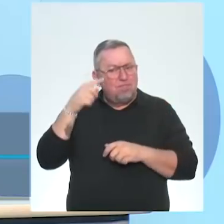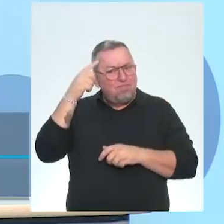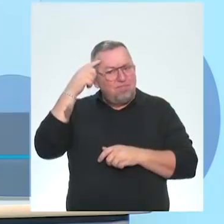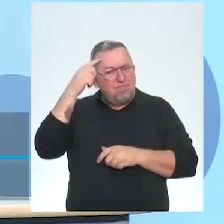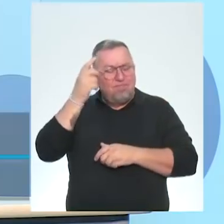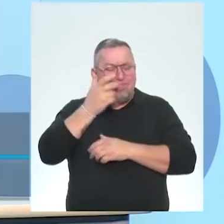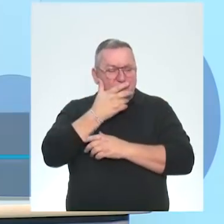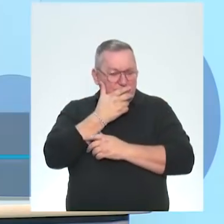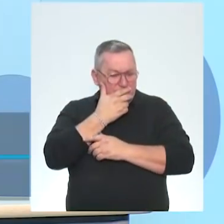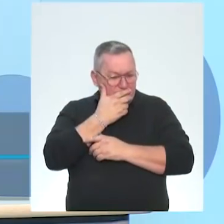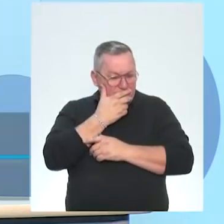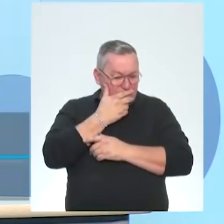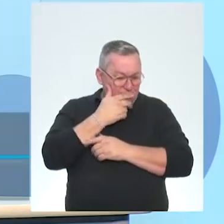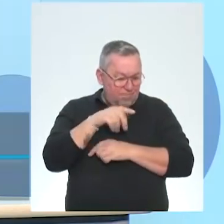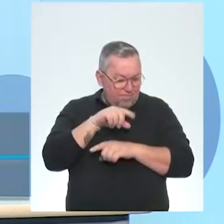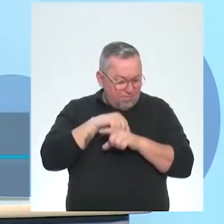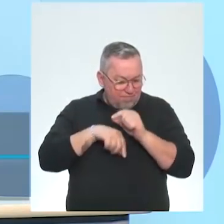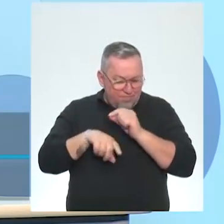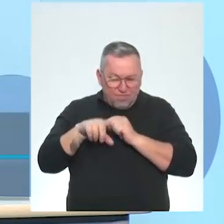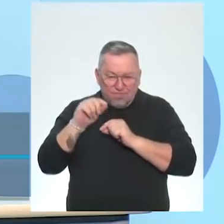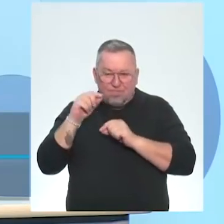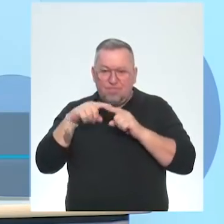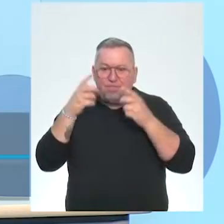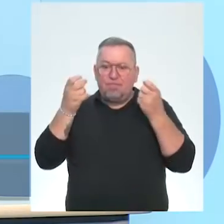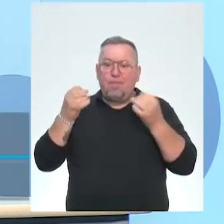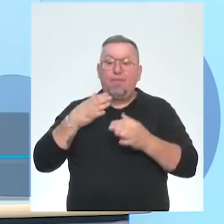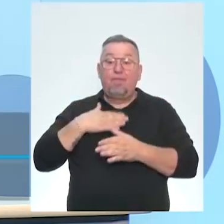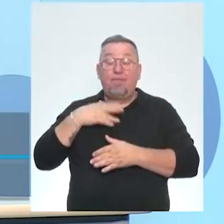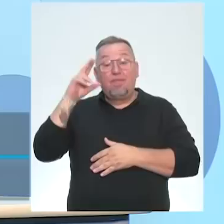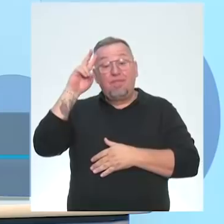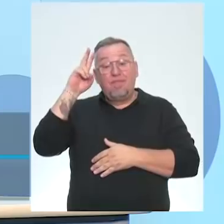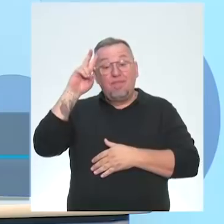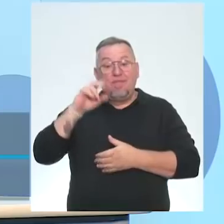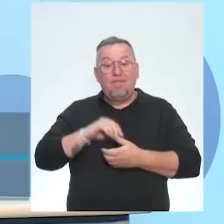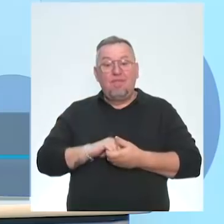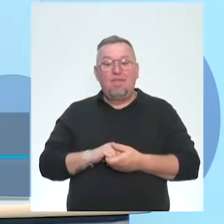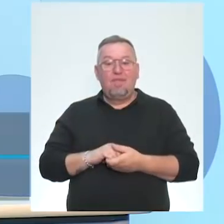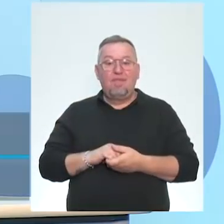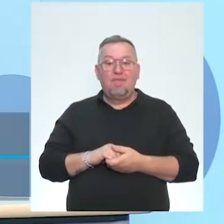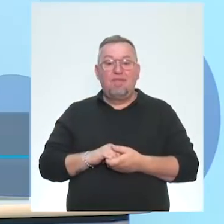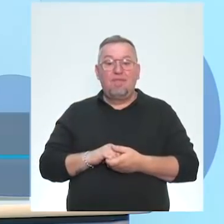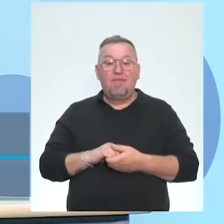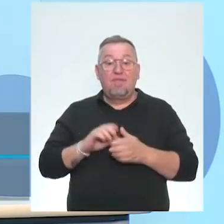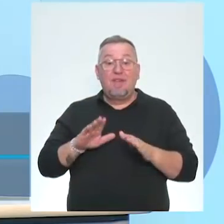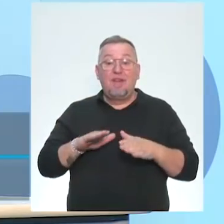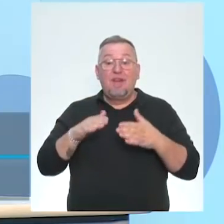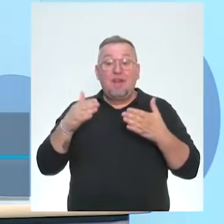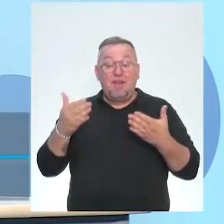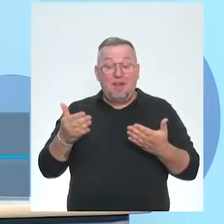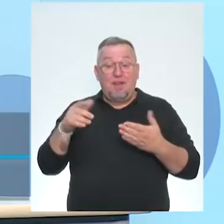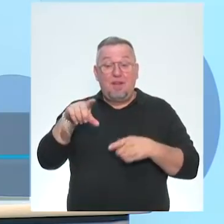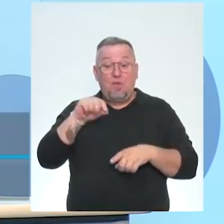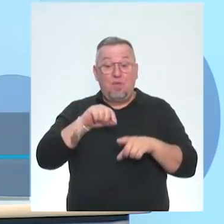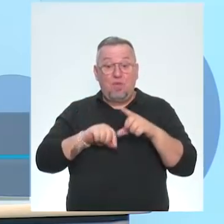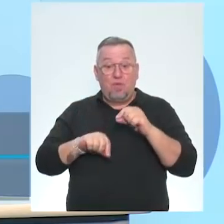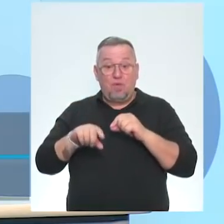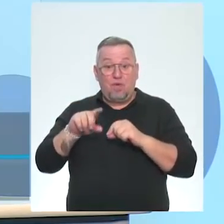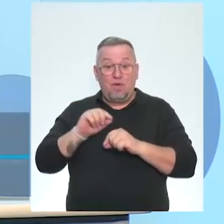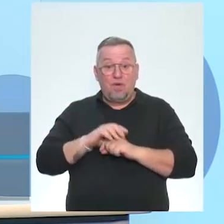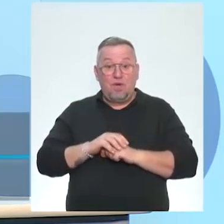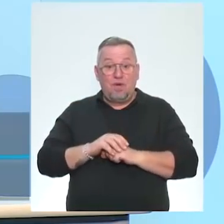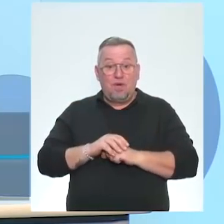valoriza muito, então, é a família. Como que os objetos vão mostrando um pouquinho de quem a gente é, né? E aí, eu estava pensando aqui